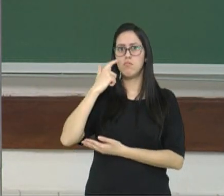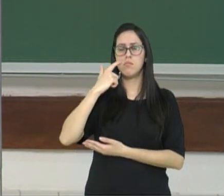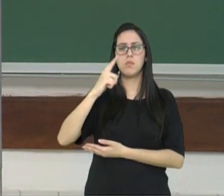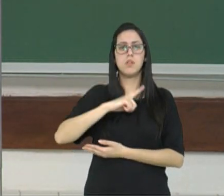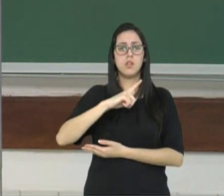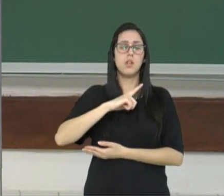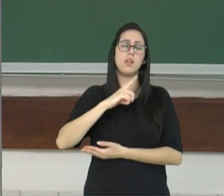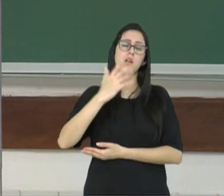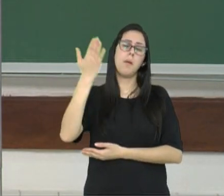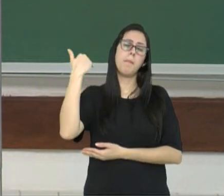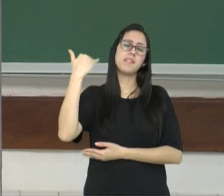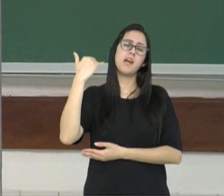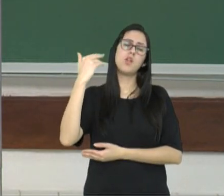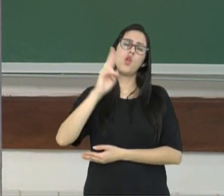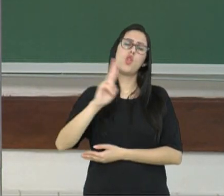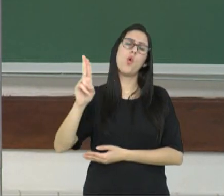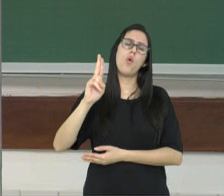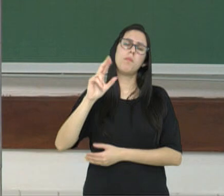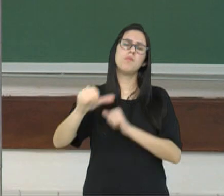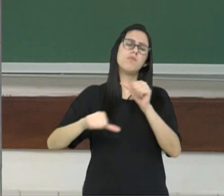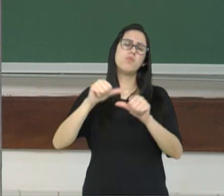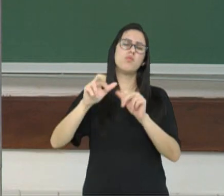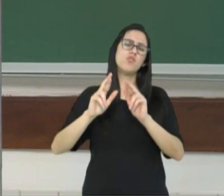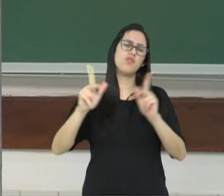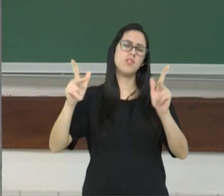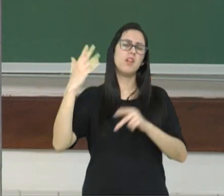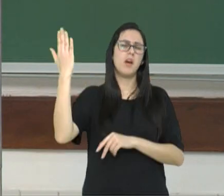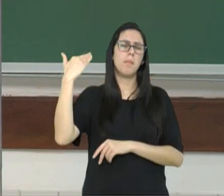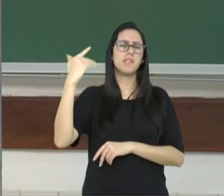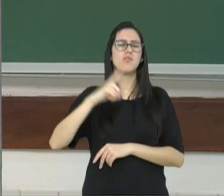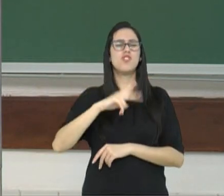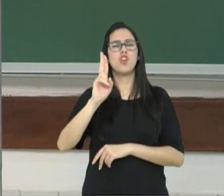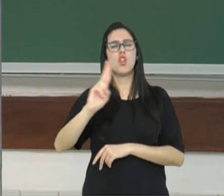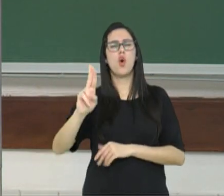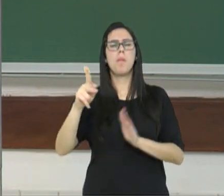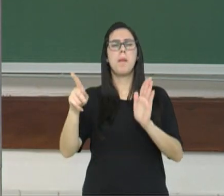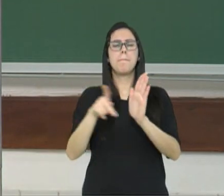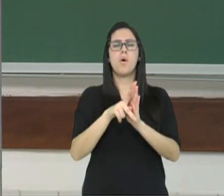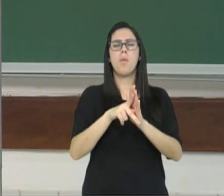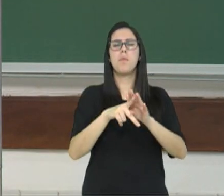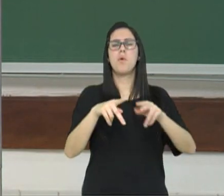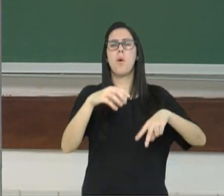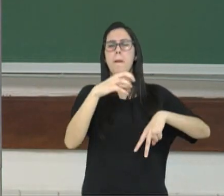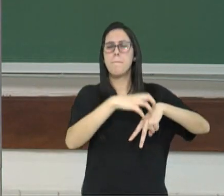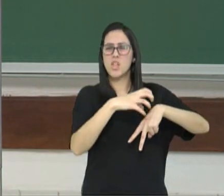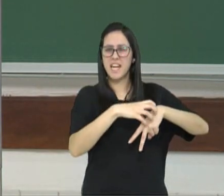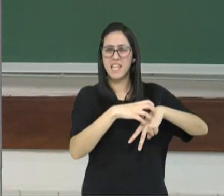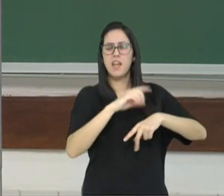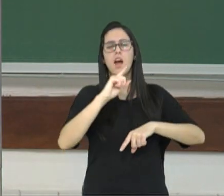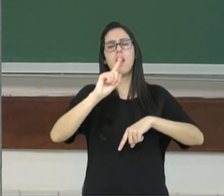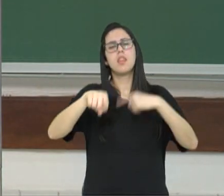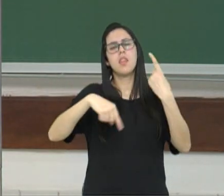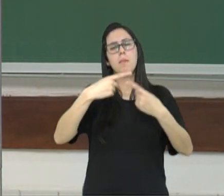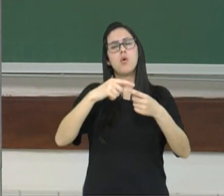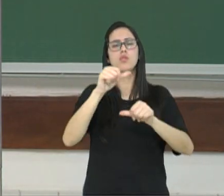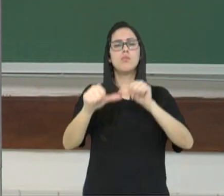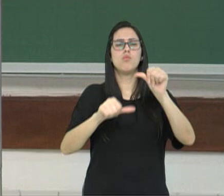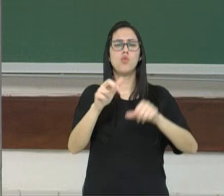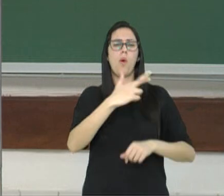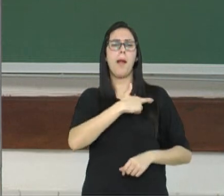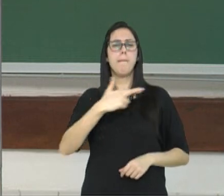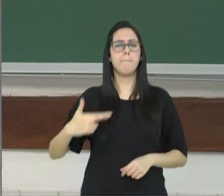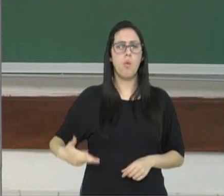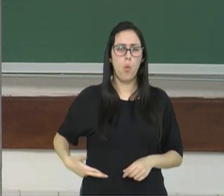mudaram de nome, porque antes tinham nomes mais relacionados à monarquia. Daí depois, quando veio a república, eles mudaram o nome das